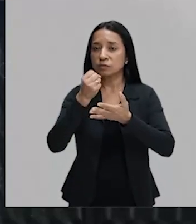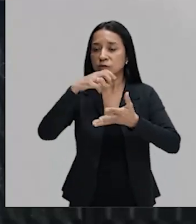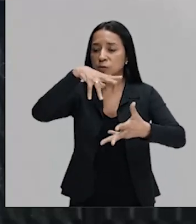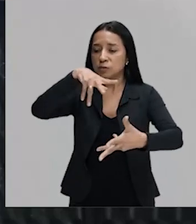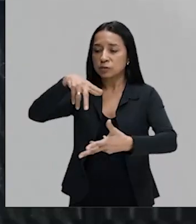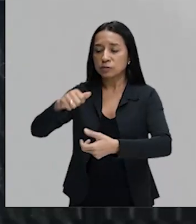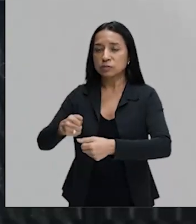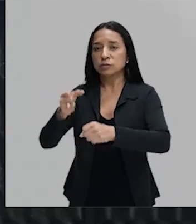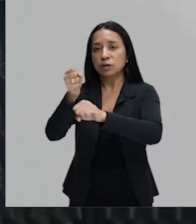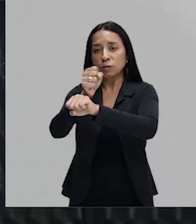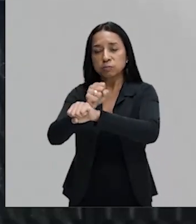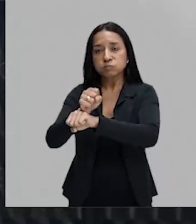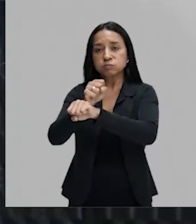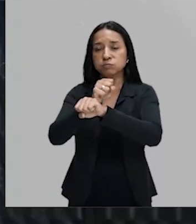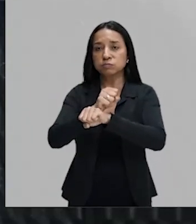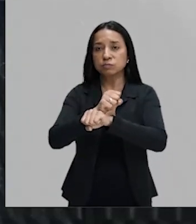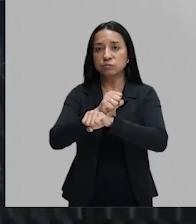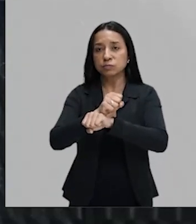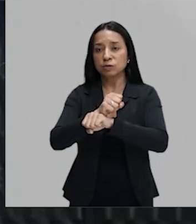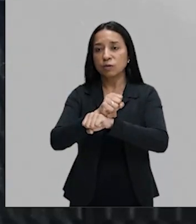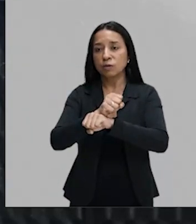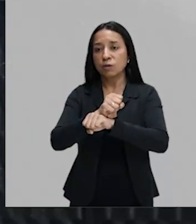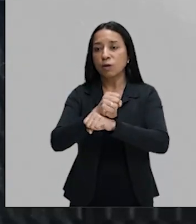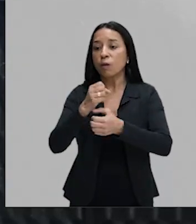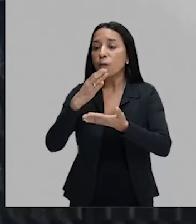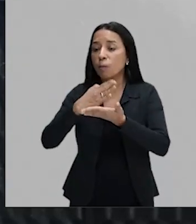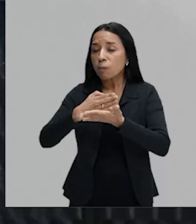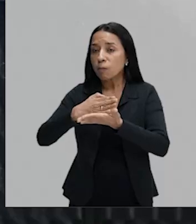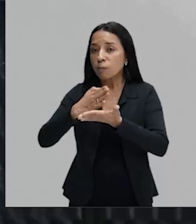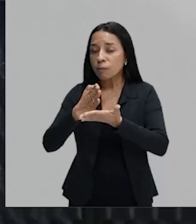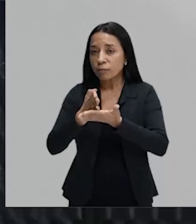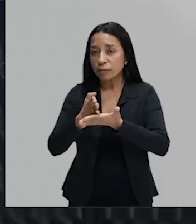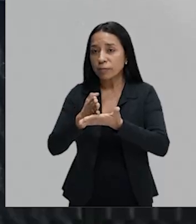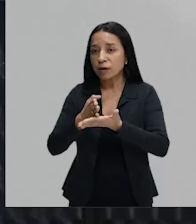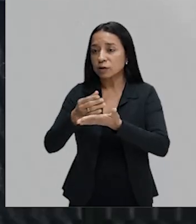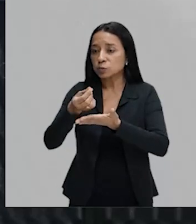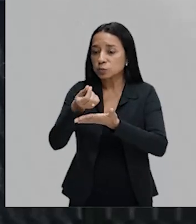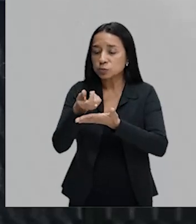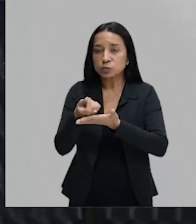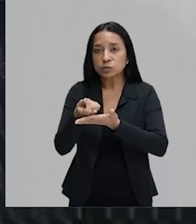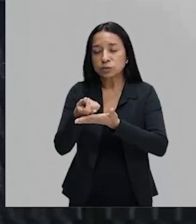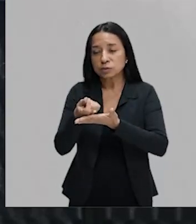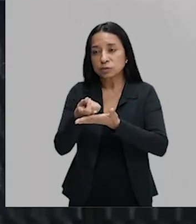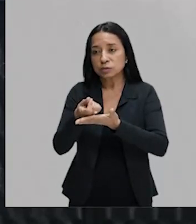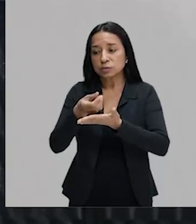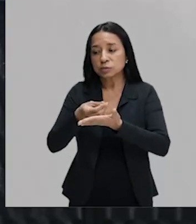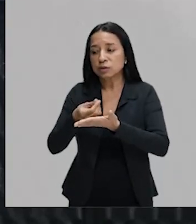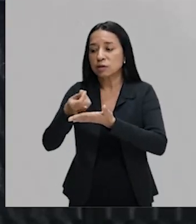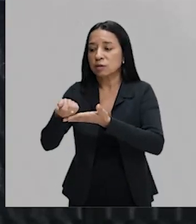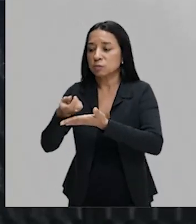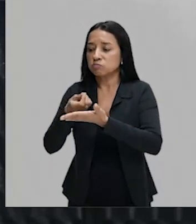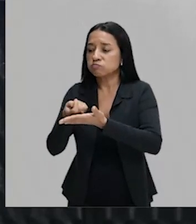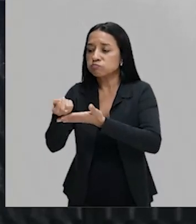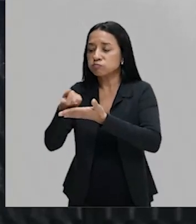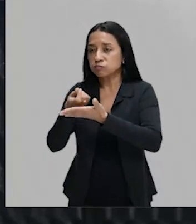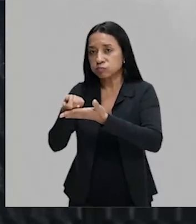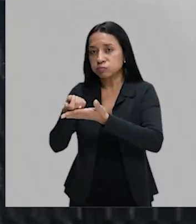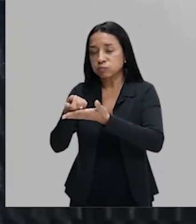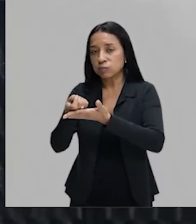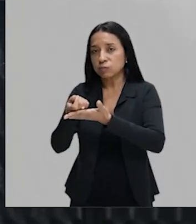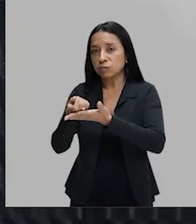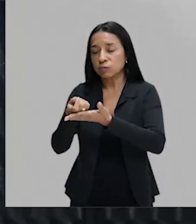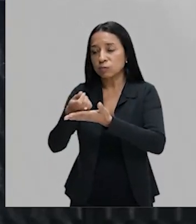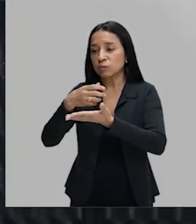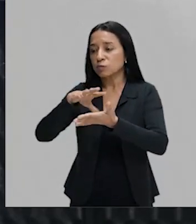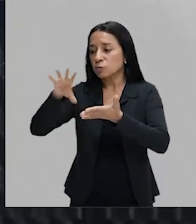para o Brasil, uma parte desse capital que era aplicado no tráfico de escravo internacional,